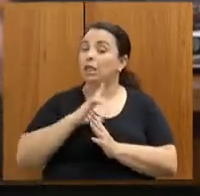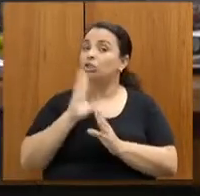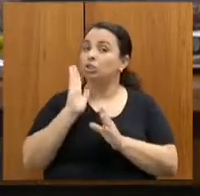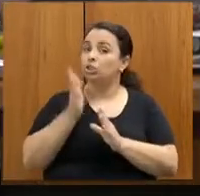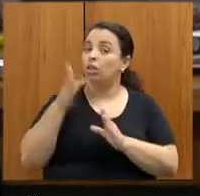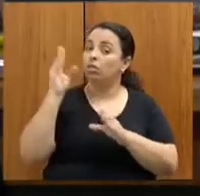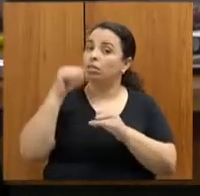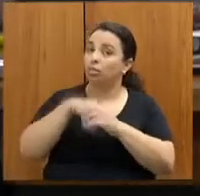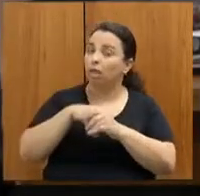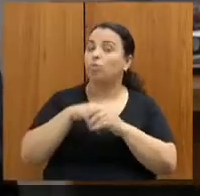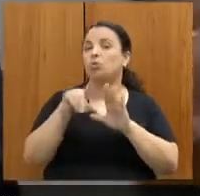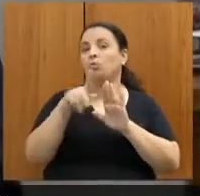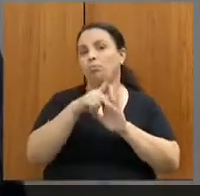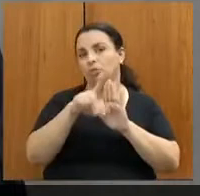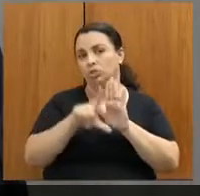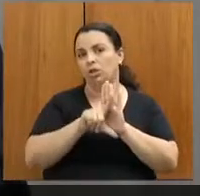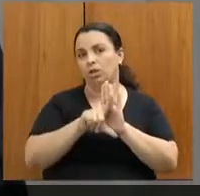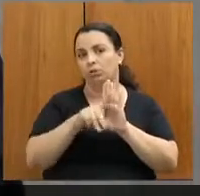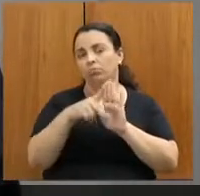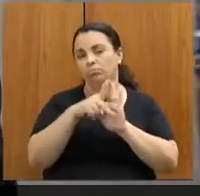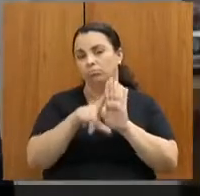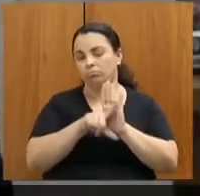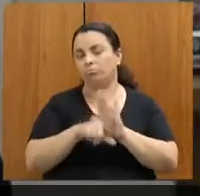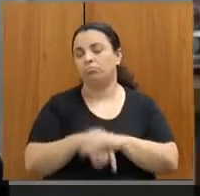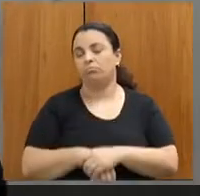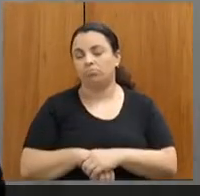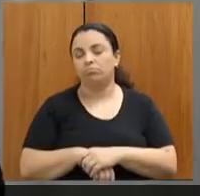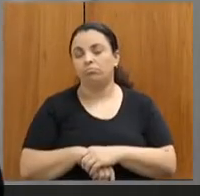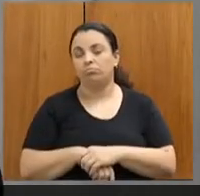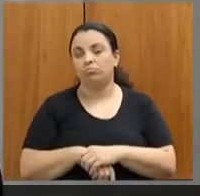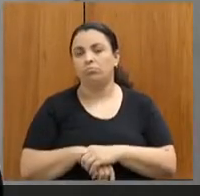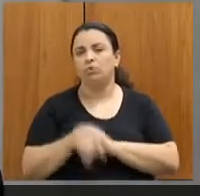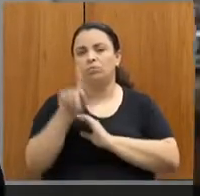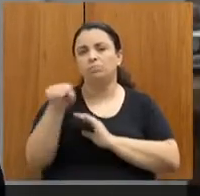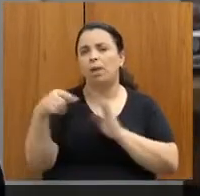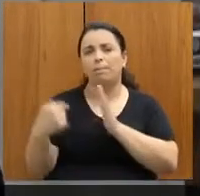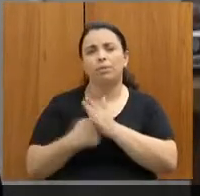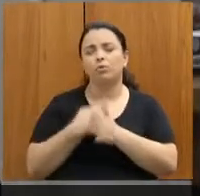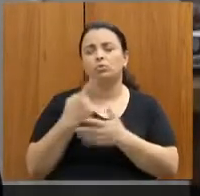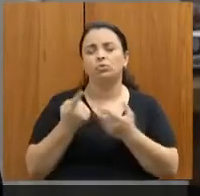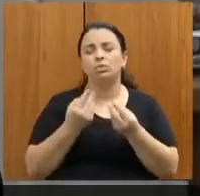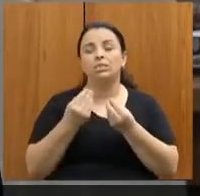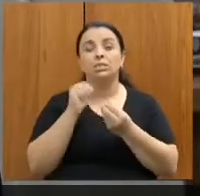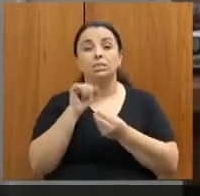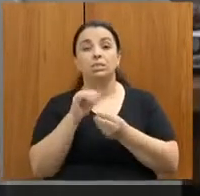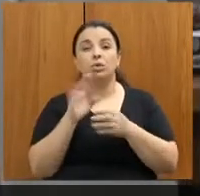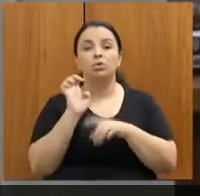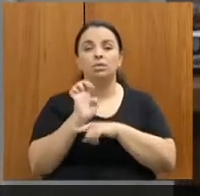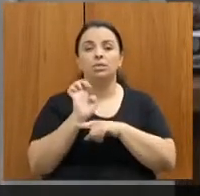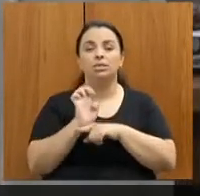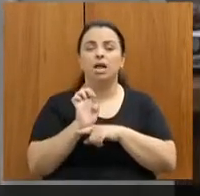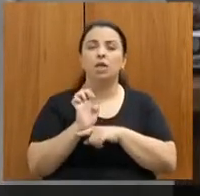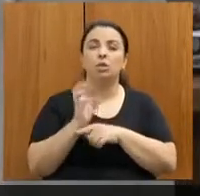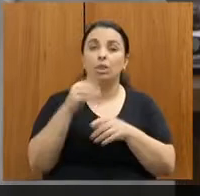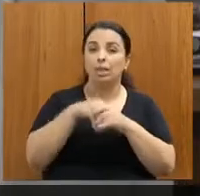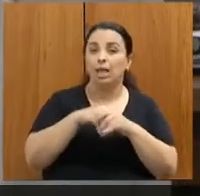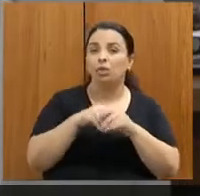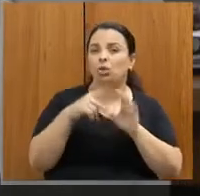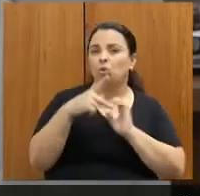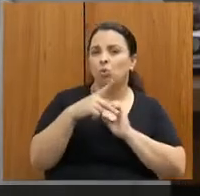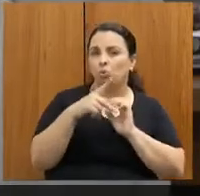projeto de lei e se está dentro do projeto de lei é o seu perguntou também o estado poderia dentro do plano